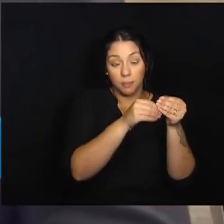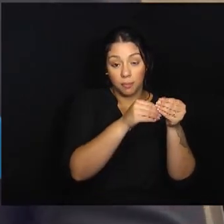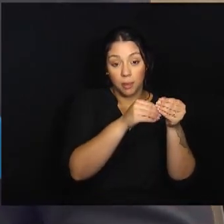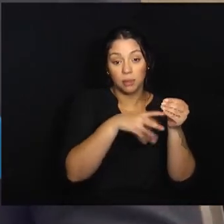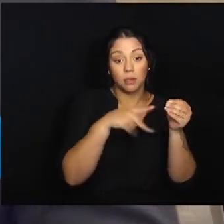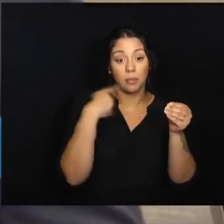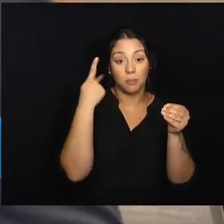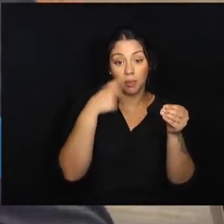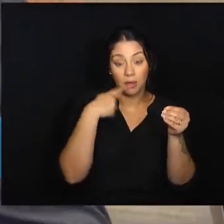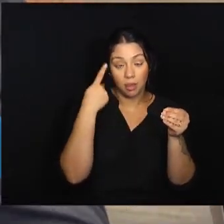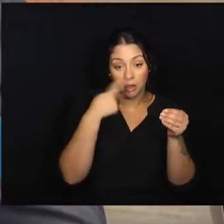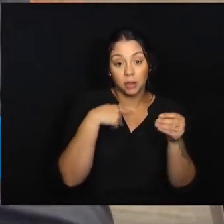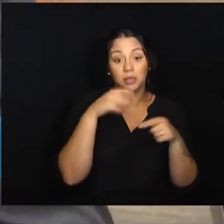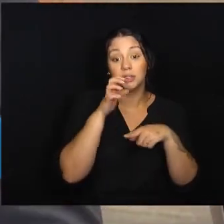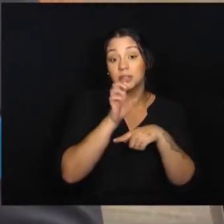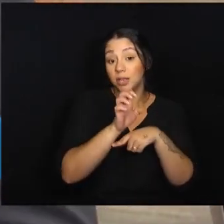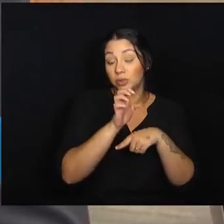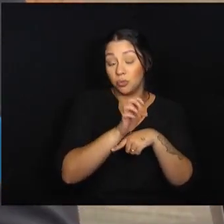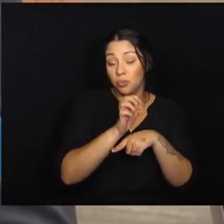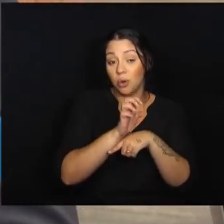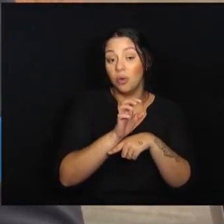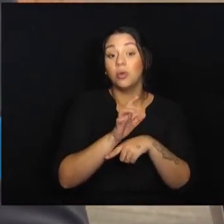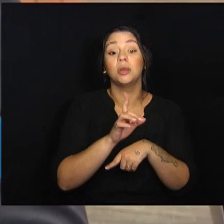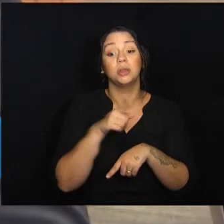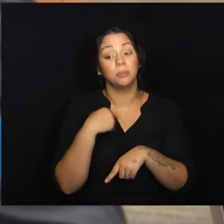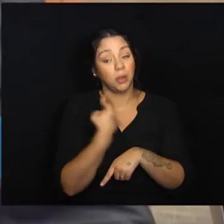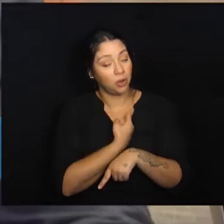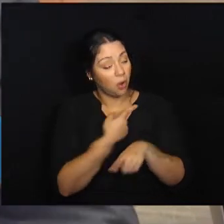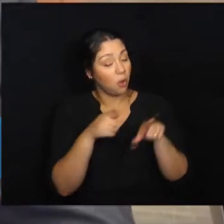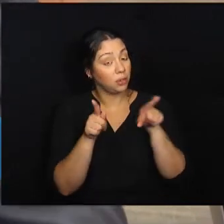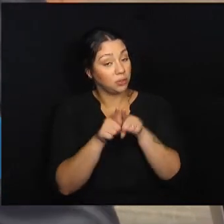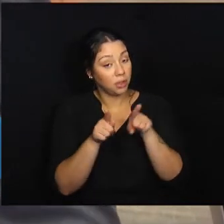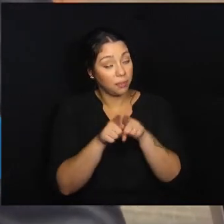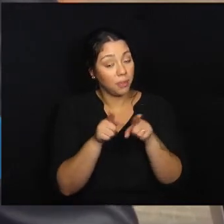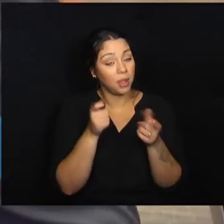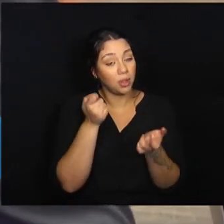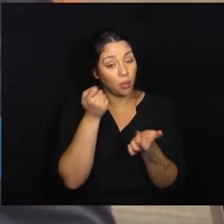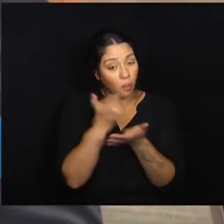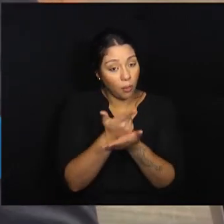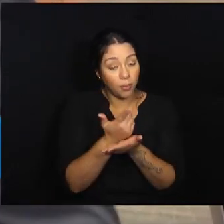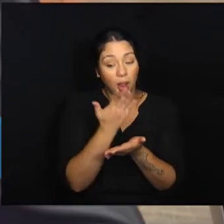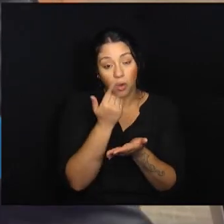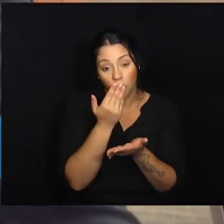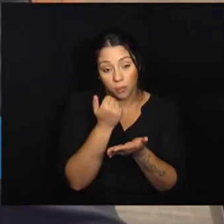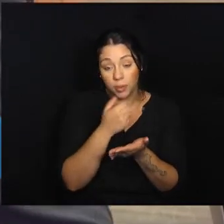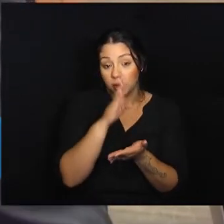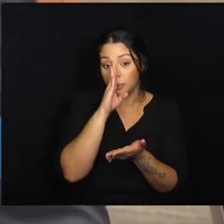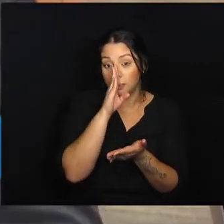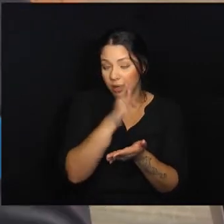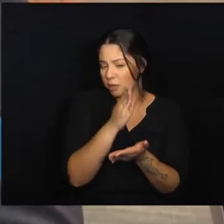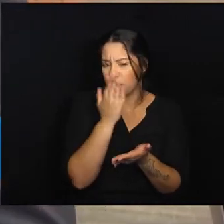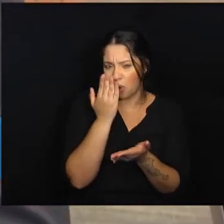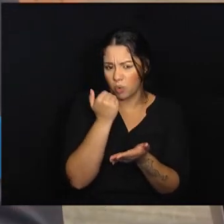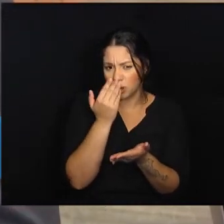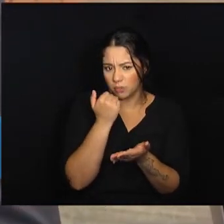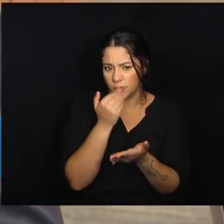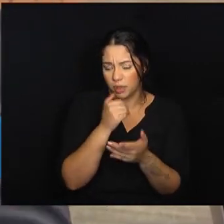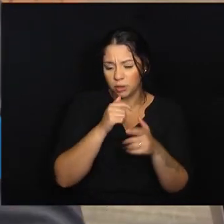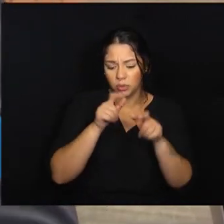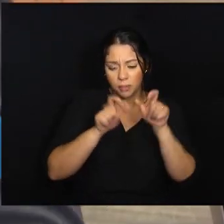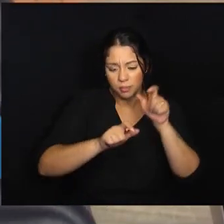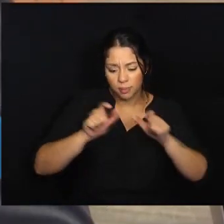Dalben, deputado estadual, para que a gente também pudesse fazer a aquisição de alimentos, principalmente alimentos, para as pessoas em situação